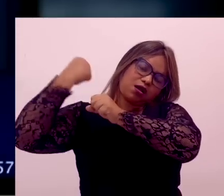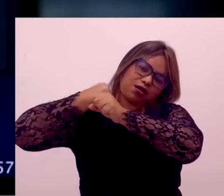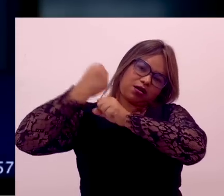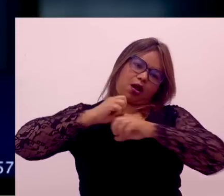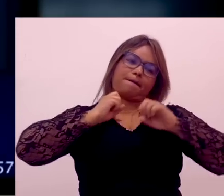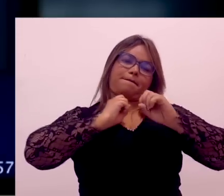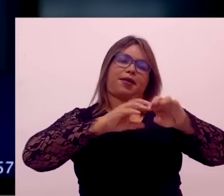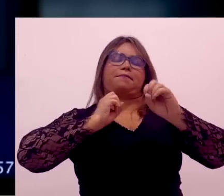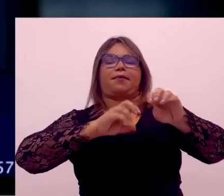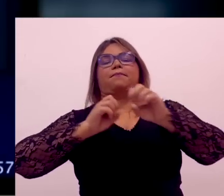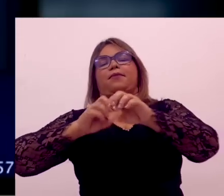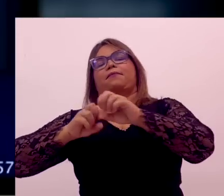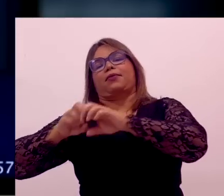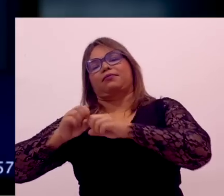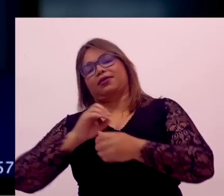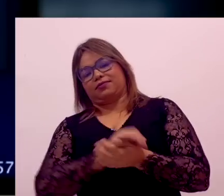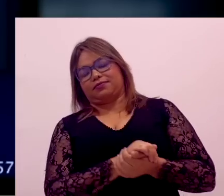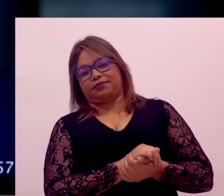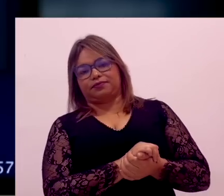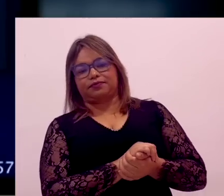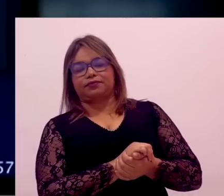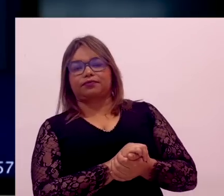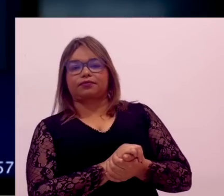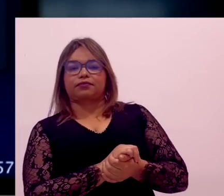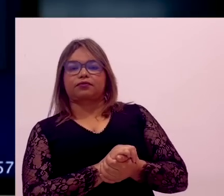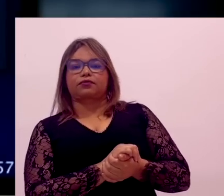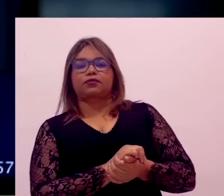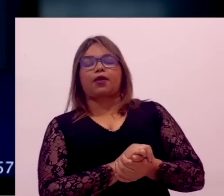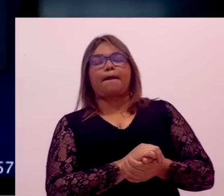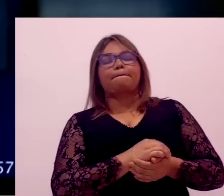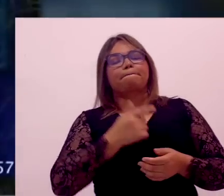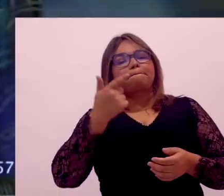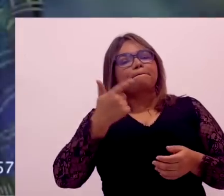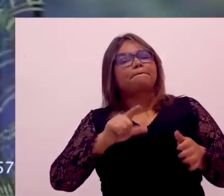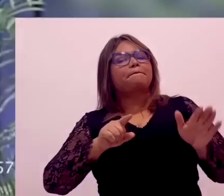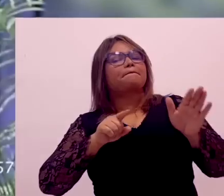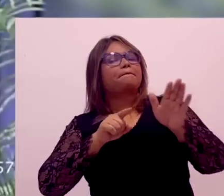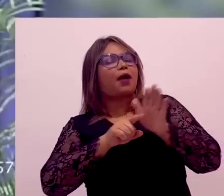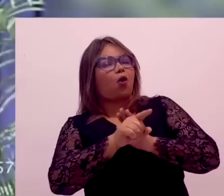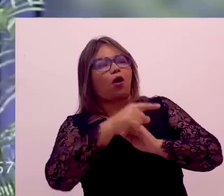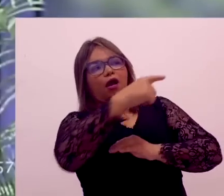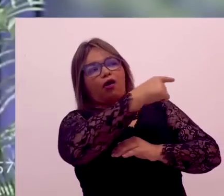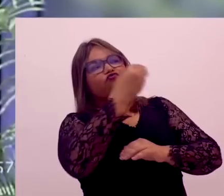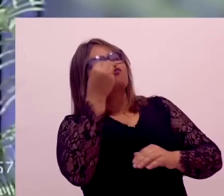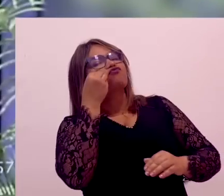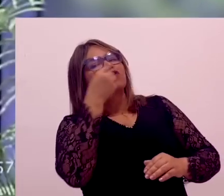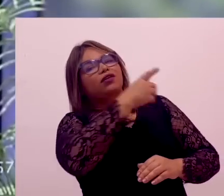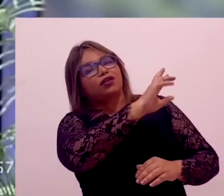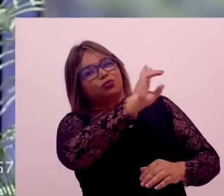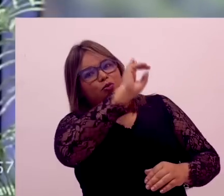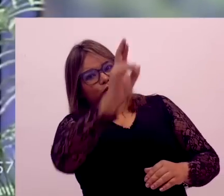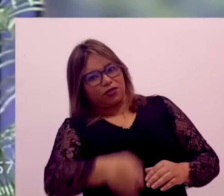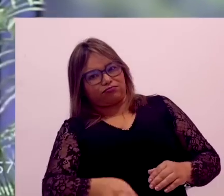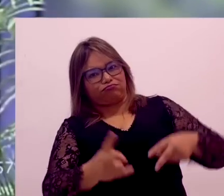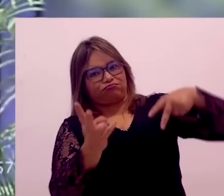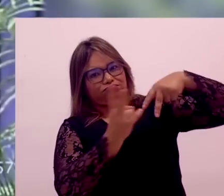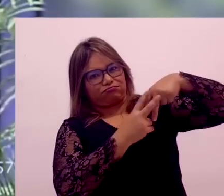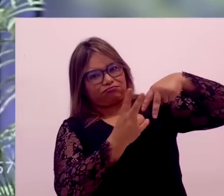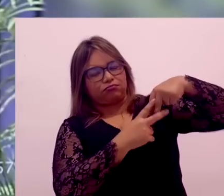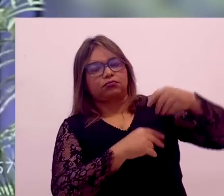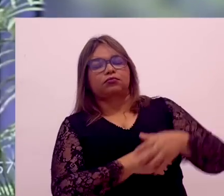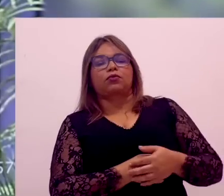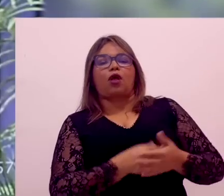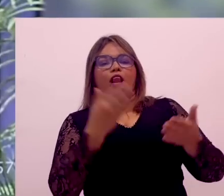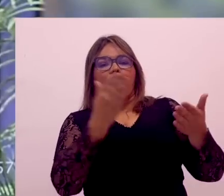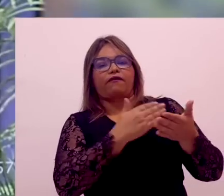fazer mais perguntas e vamos pedir aos maçons que respondam. E as fontes que nós vamos usar são as melhores fontes